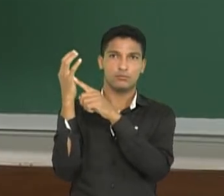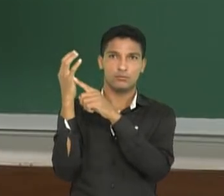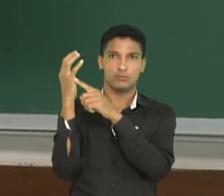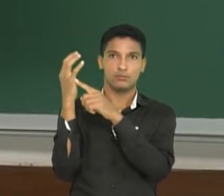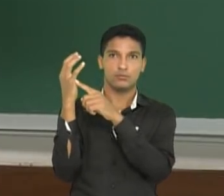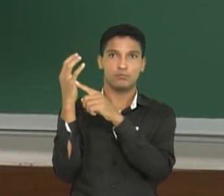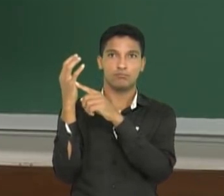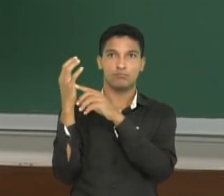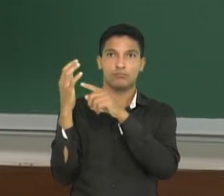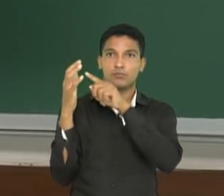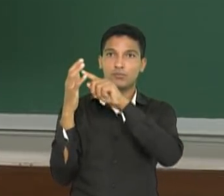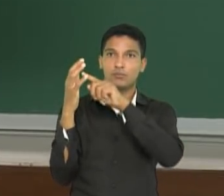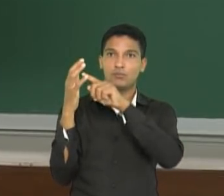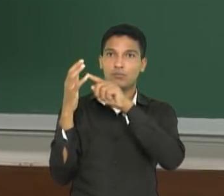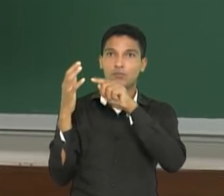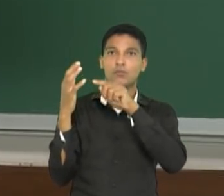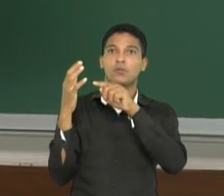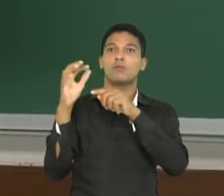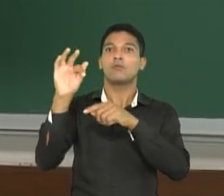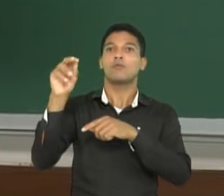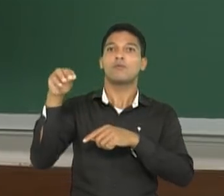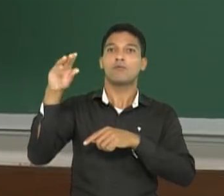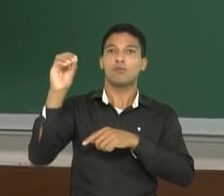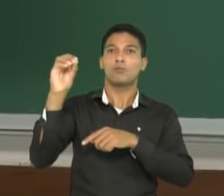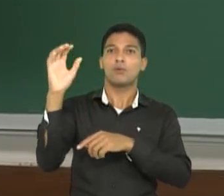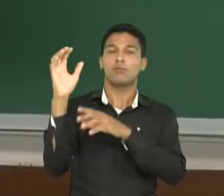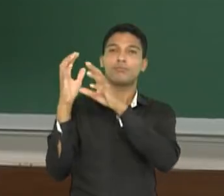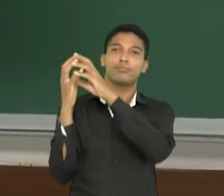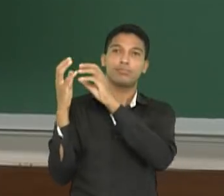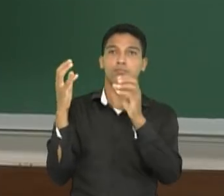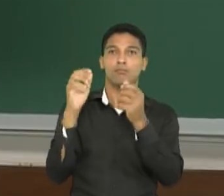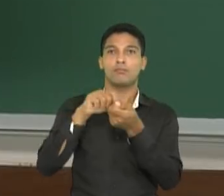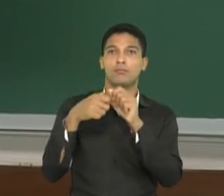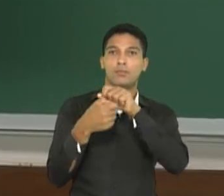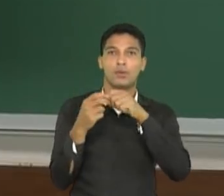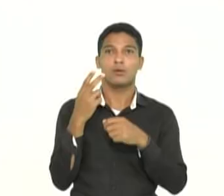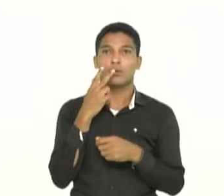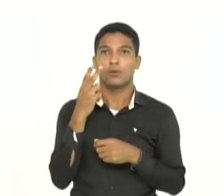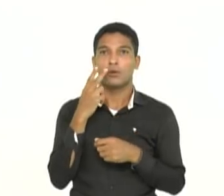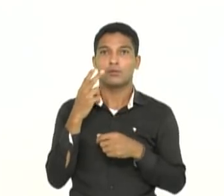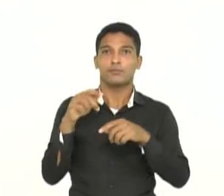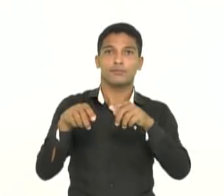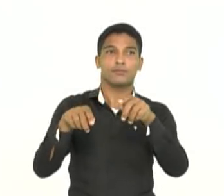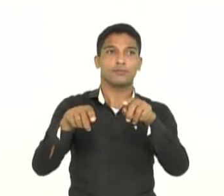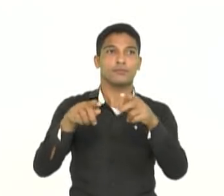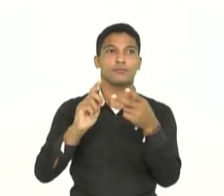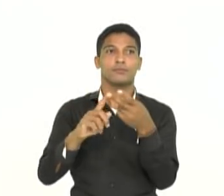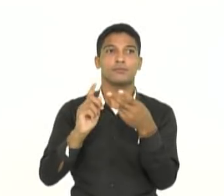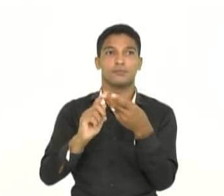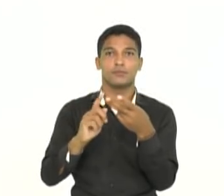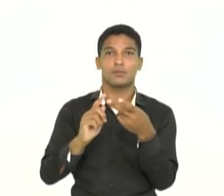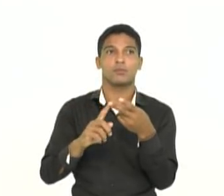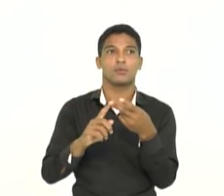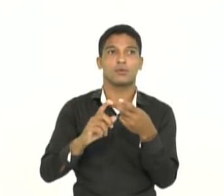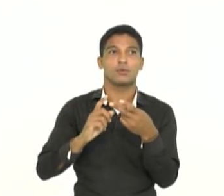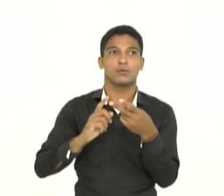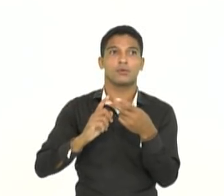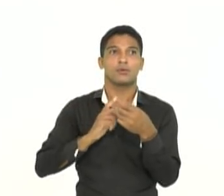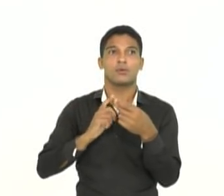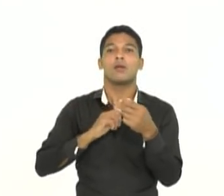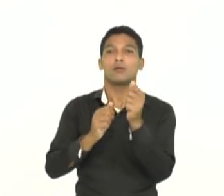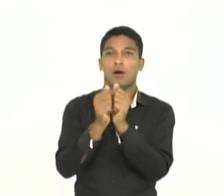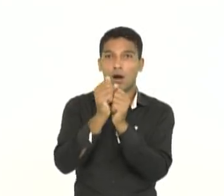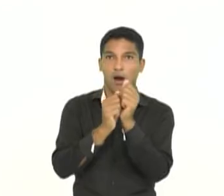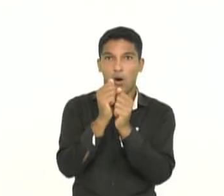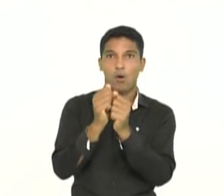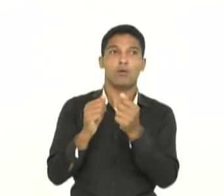vamos ter algodão, cebola e vinha. E aqui, mais no meio norte, nós vamos ter algodão e arroz.